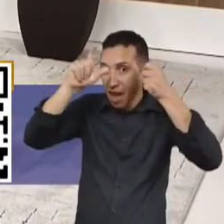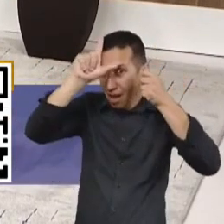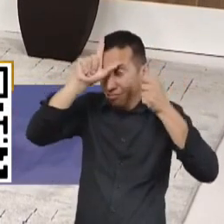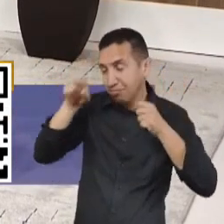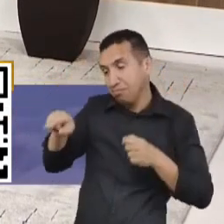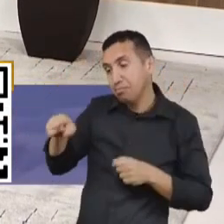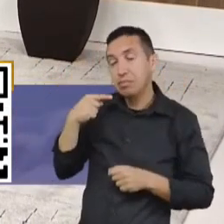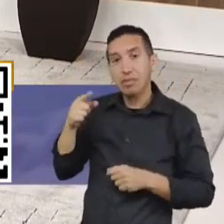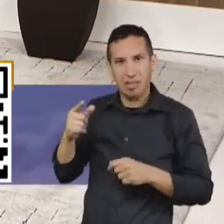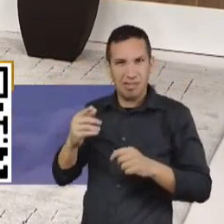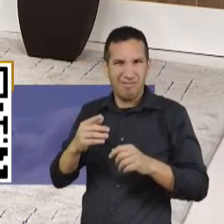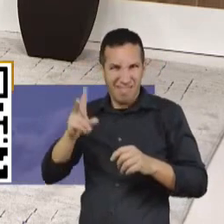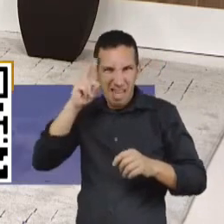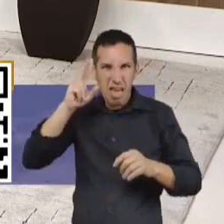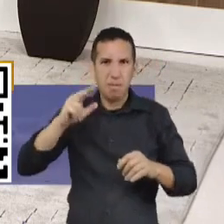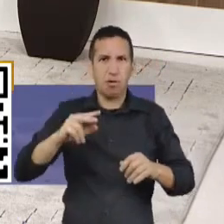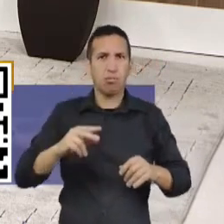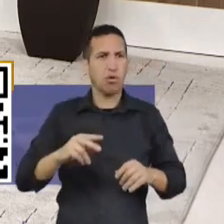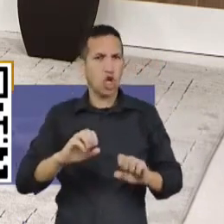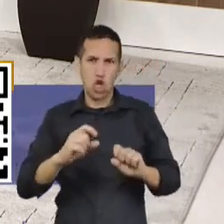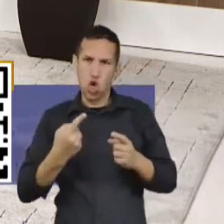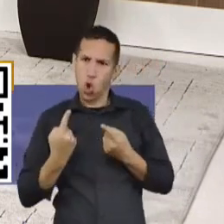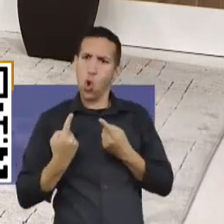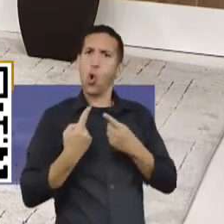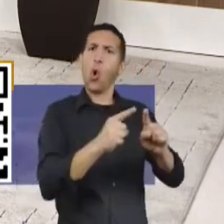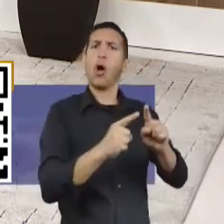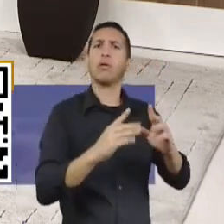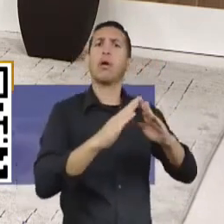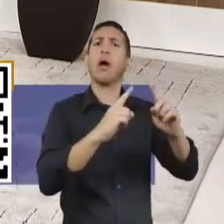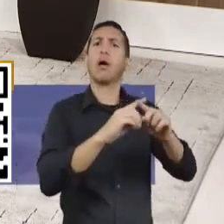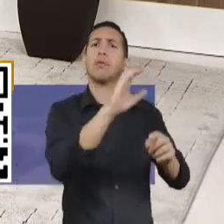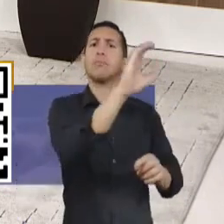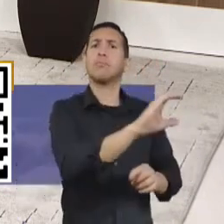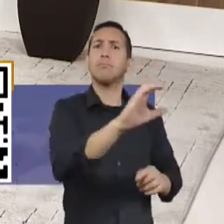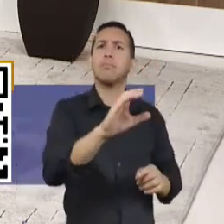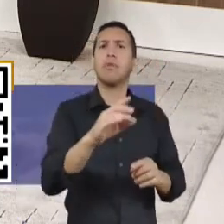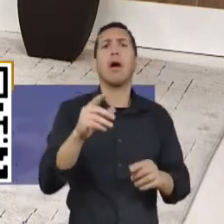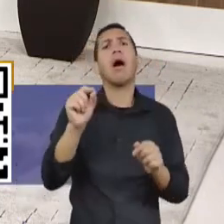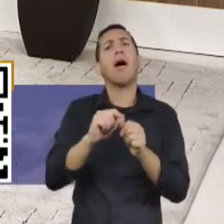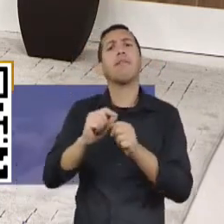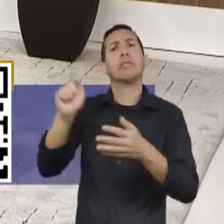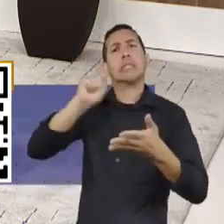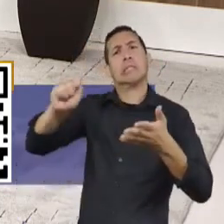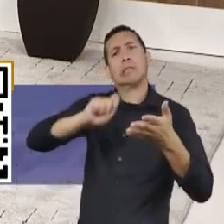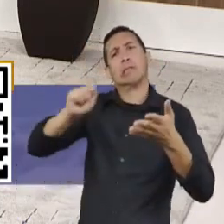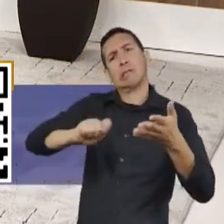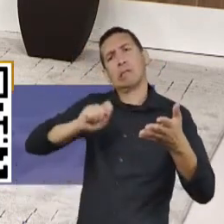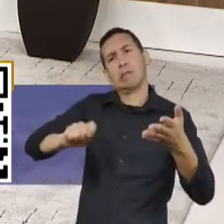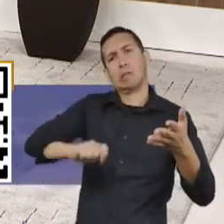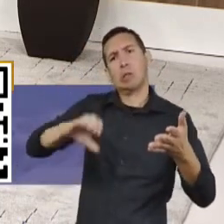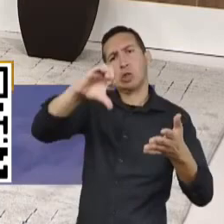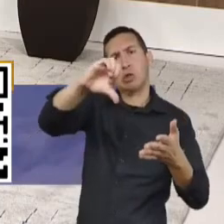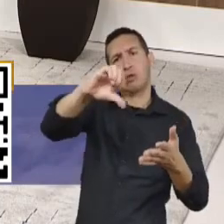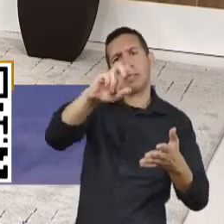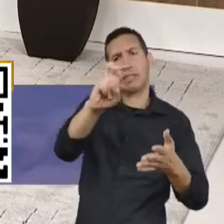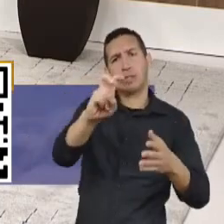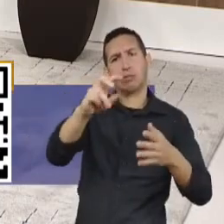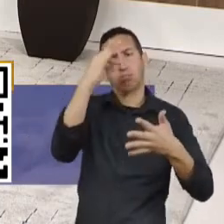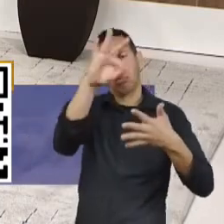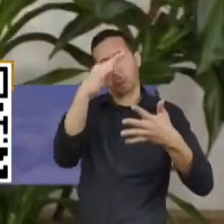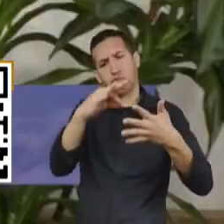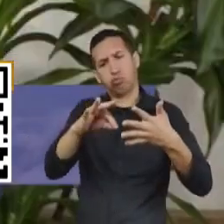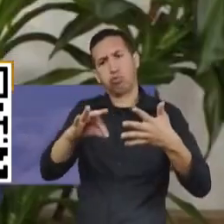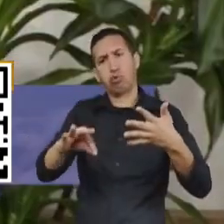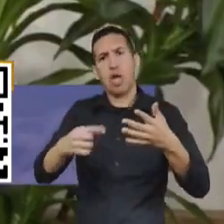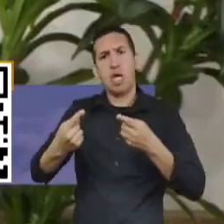reforma aquela reforma protestante do século 16 quando ele então faz as 95 teses da justificação pela